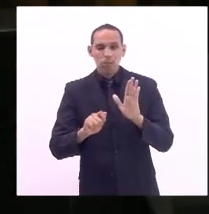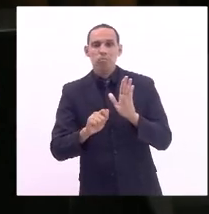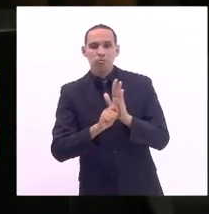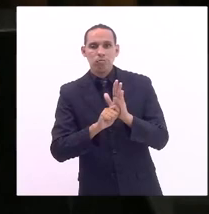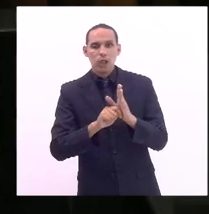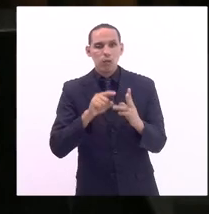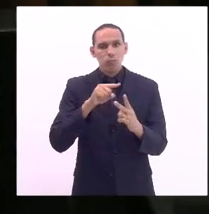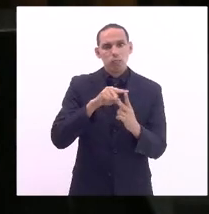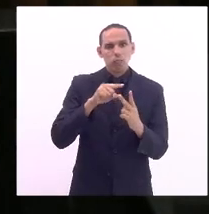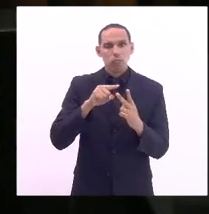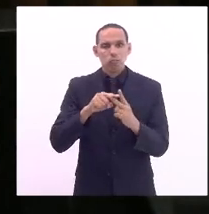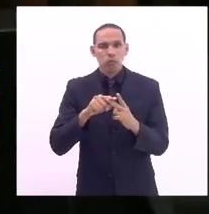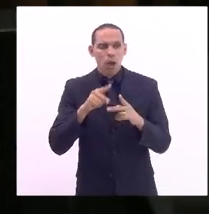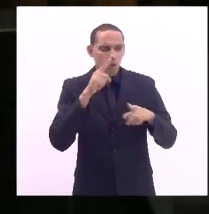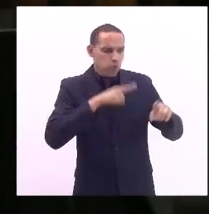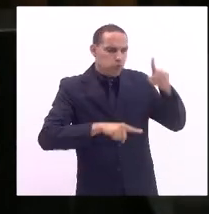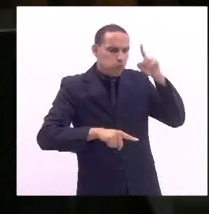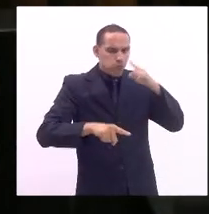têm controle